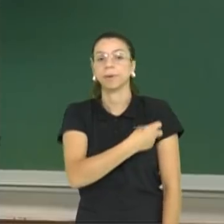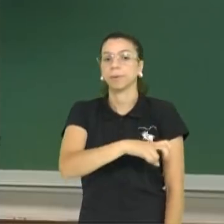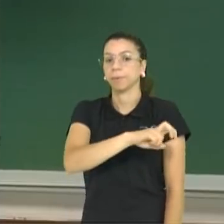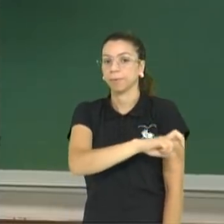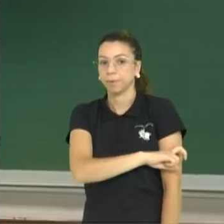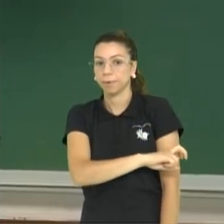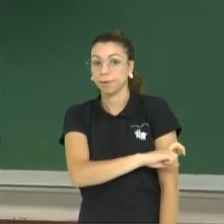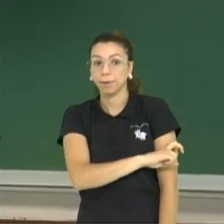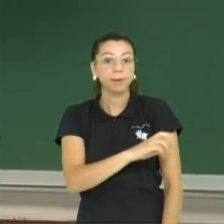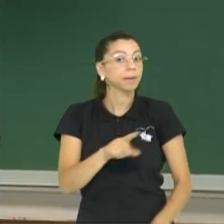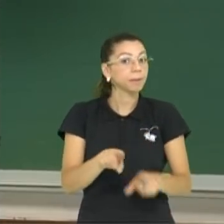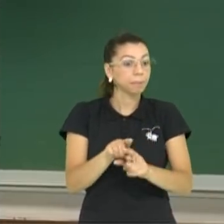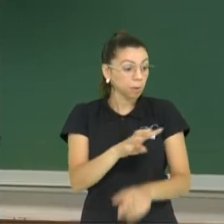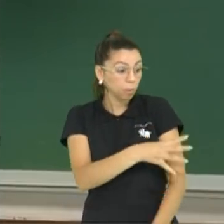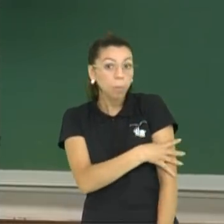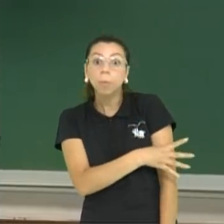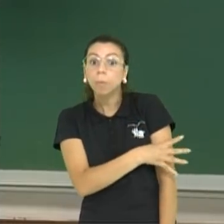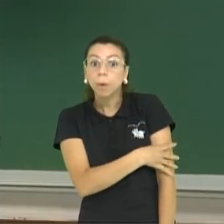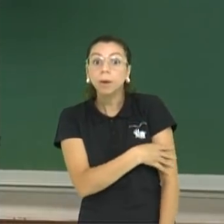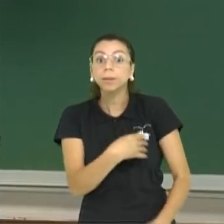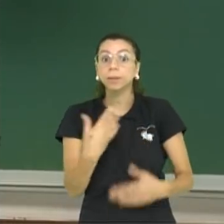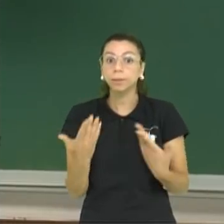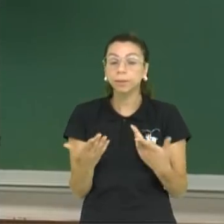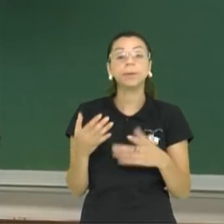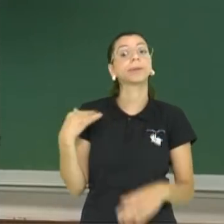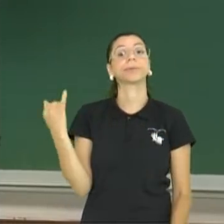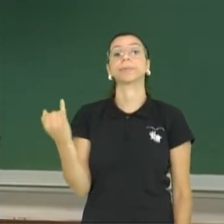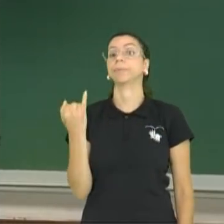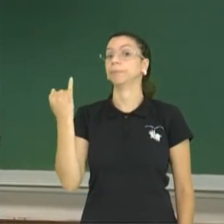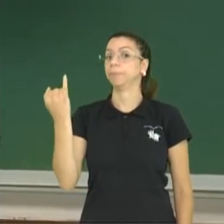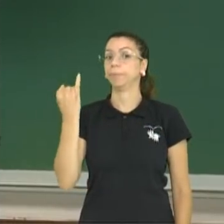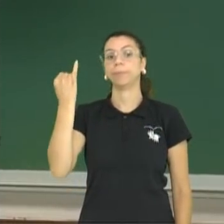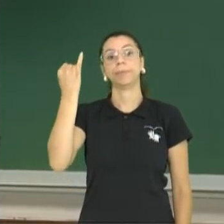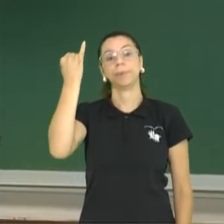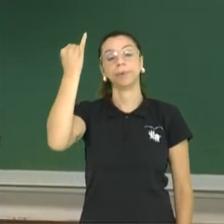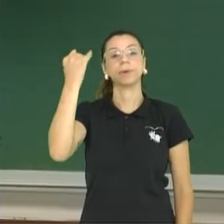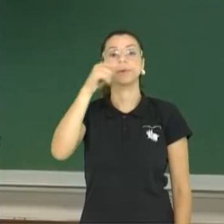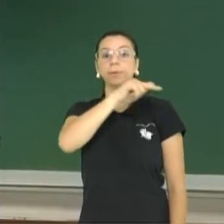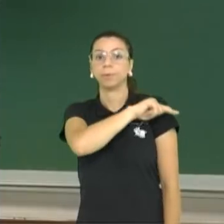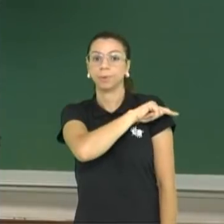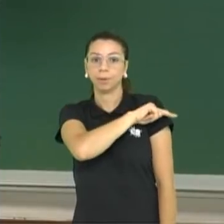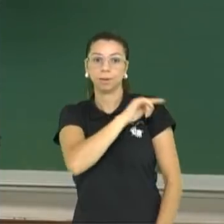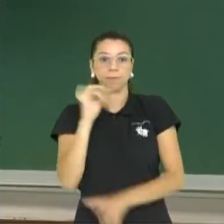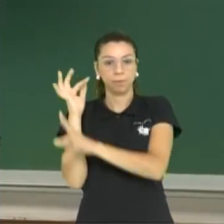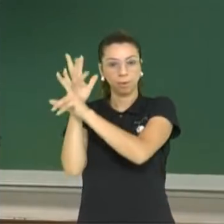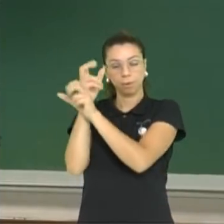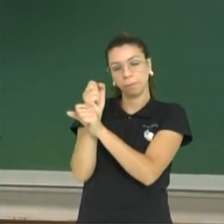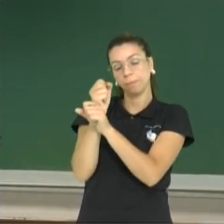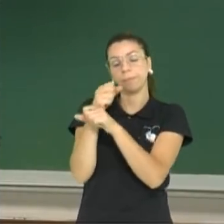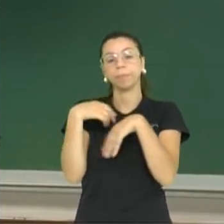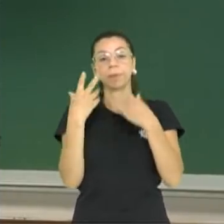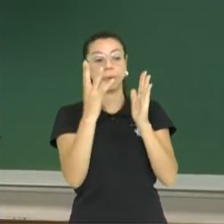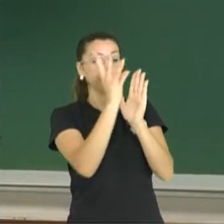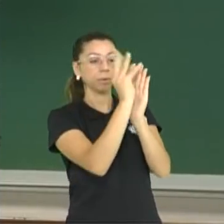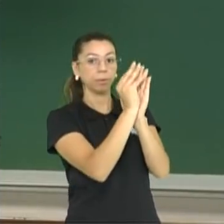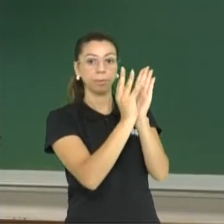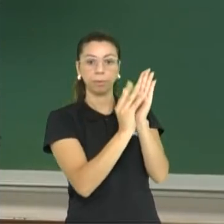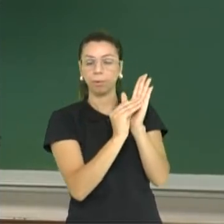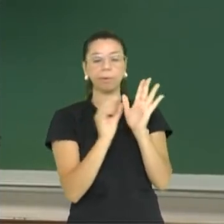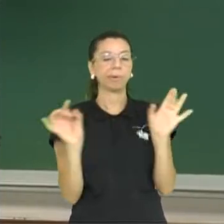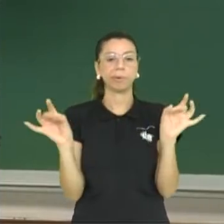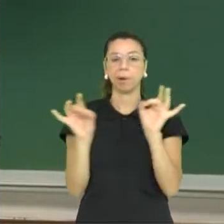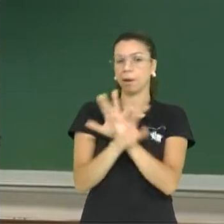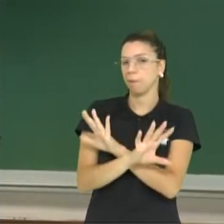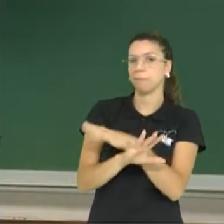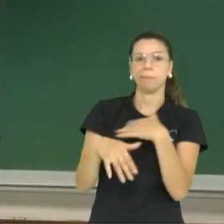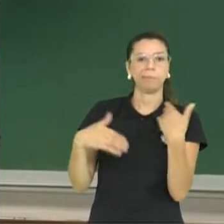quinto, até no quarto ano, que são importantes no sétimo. Então percebam que os conteúdos, eles não acabam